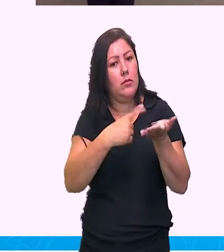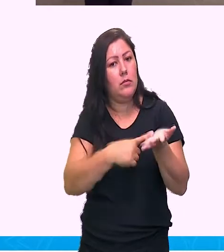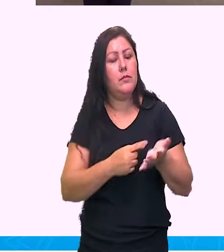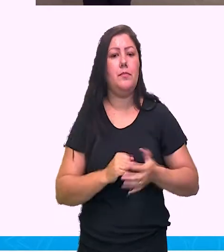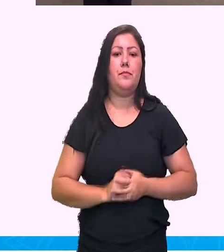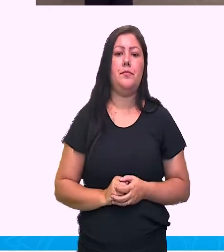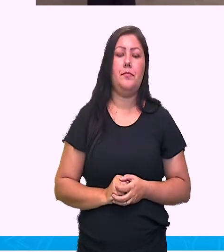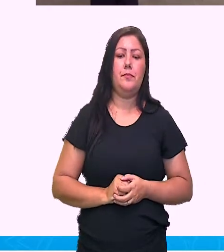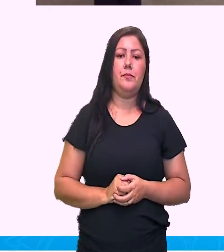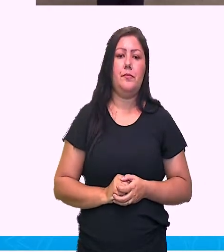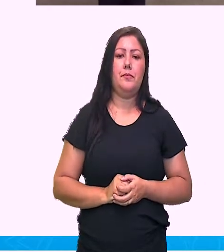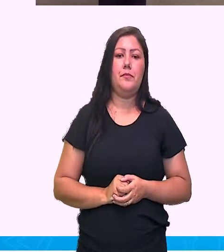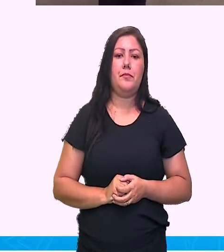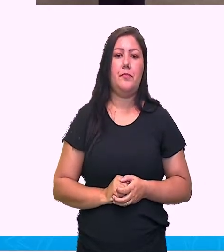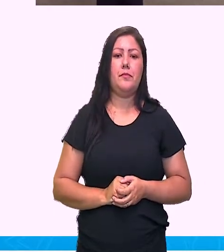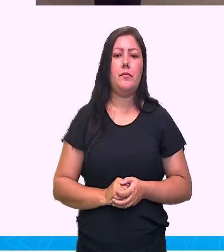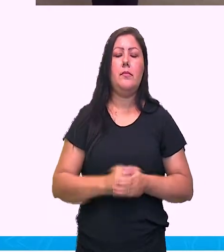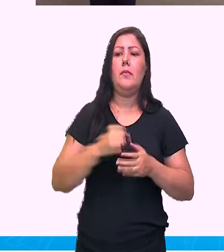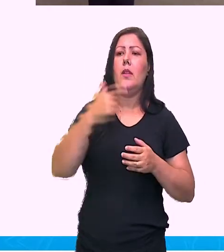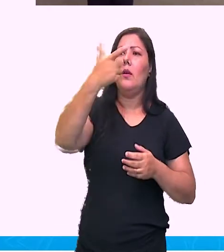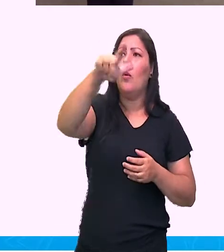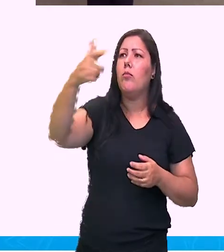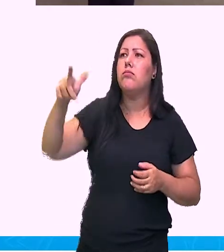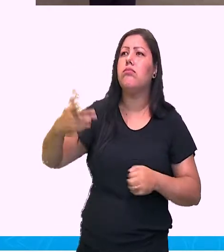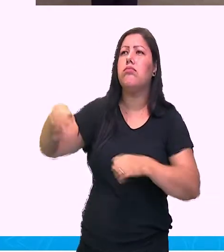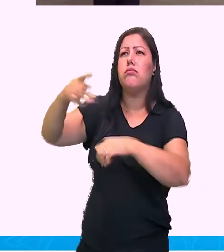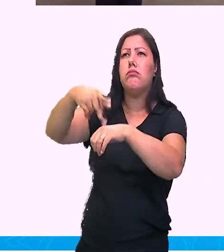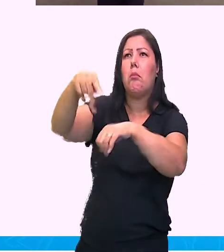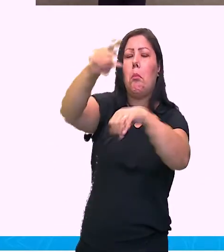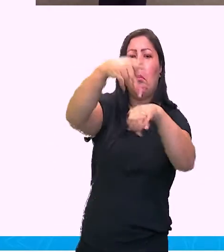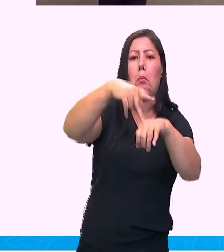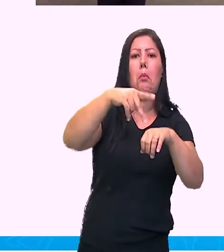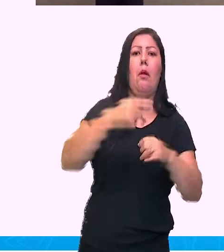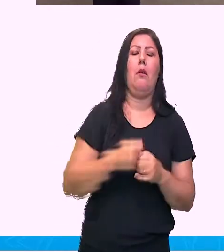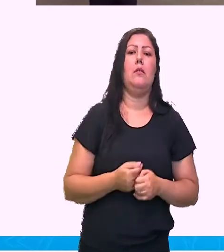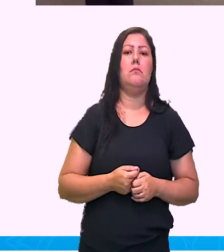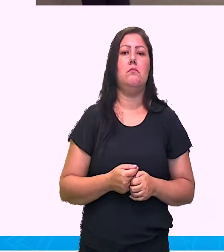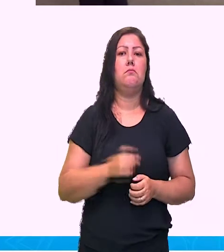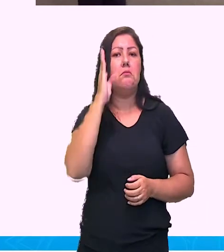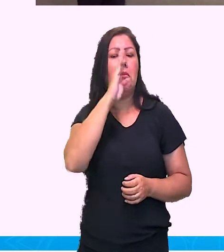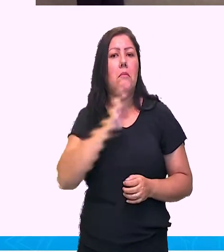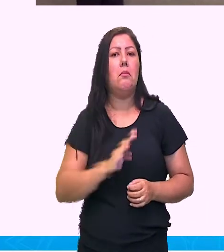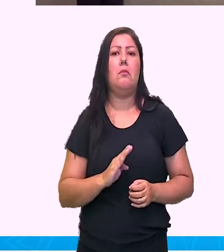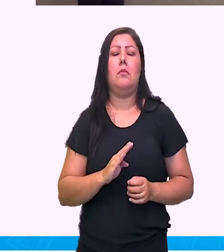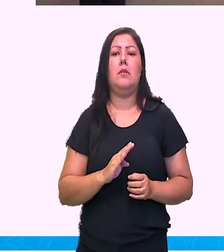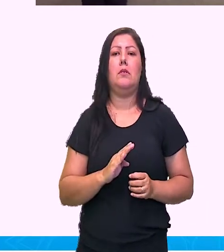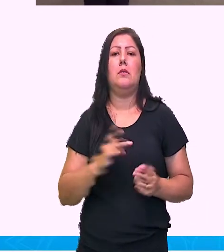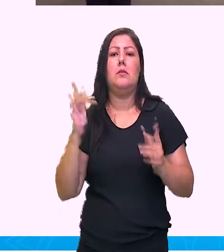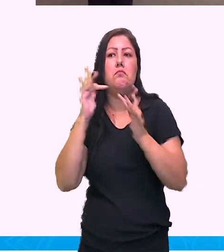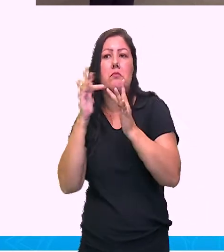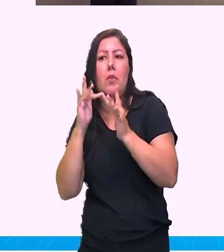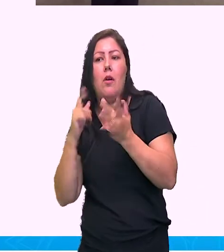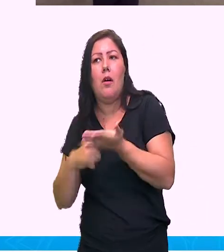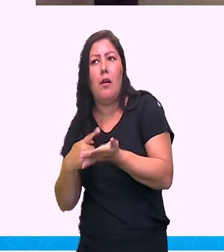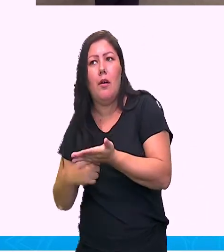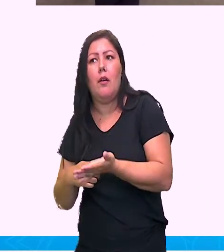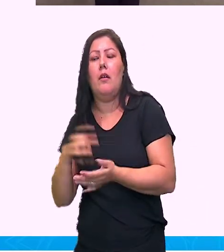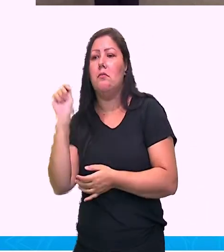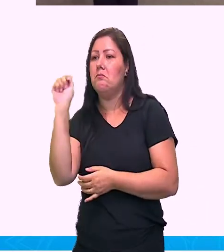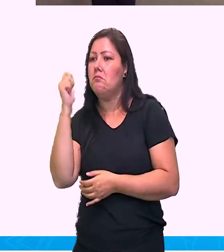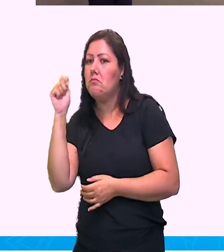acordos, Brasil e Israel, Brasil e Argentina, aqui do lado. Existem